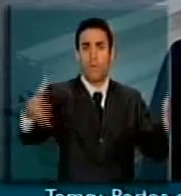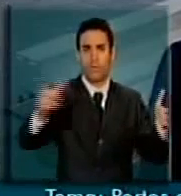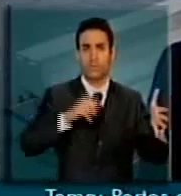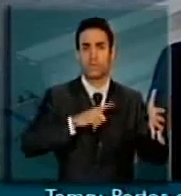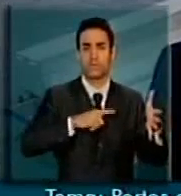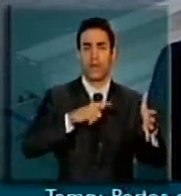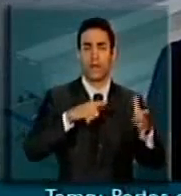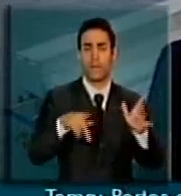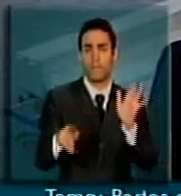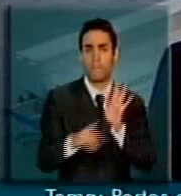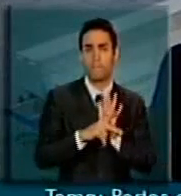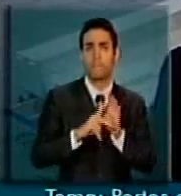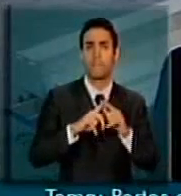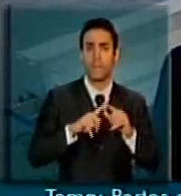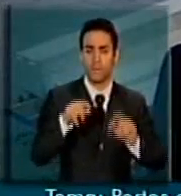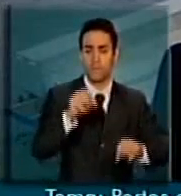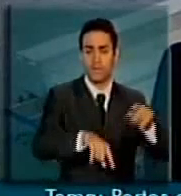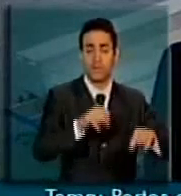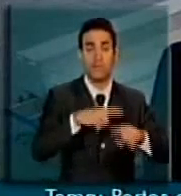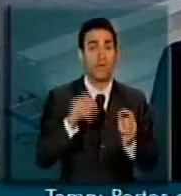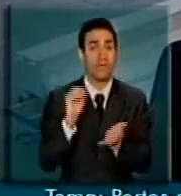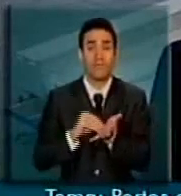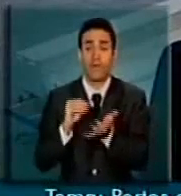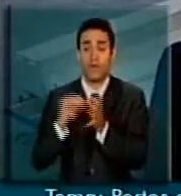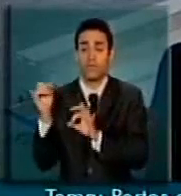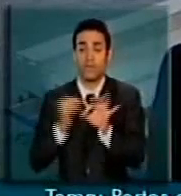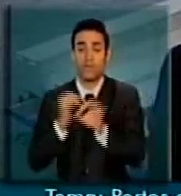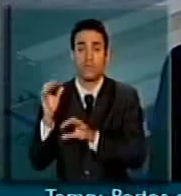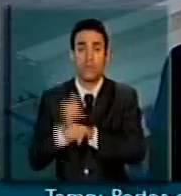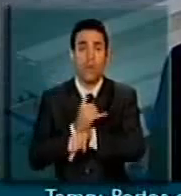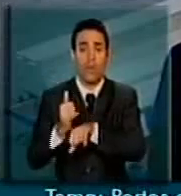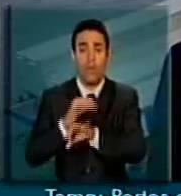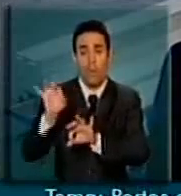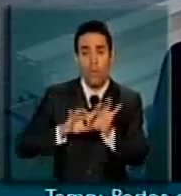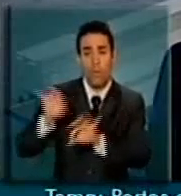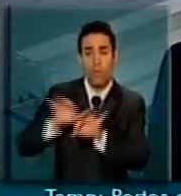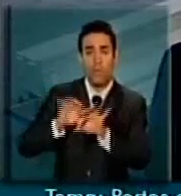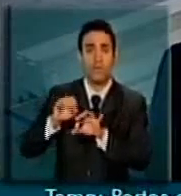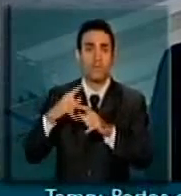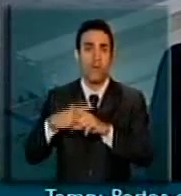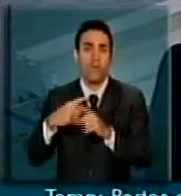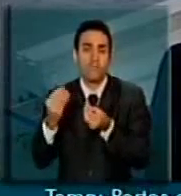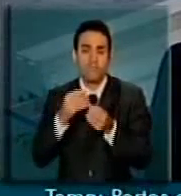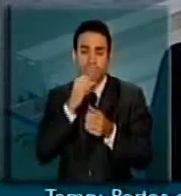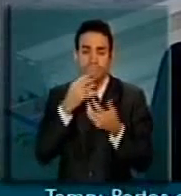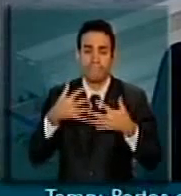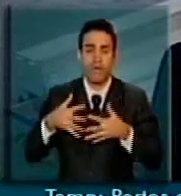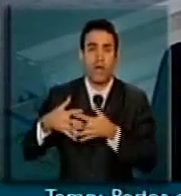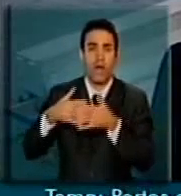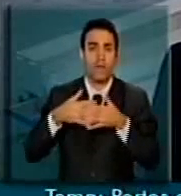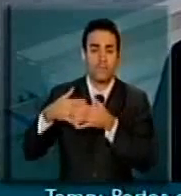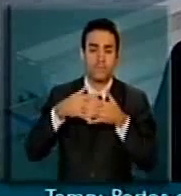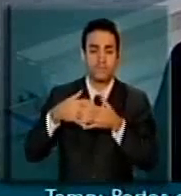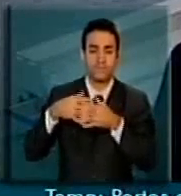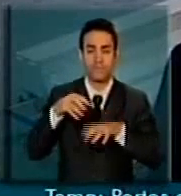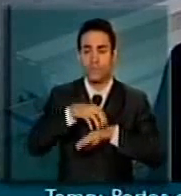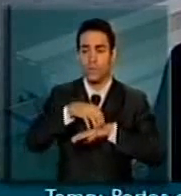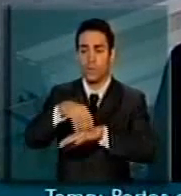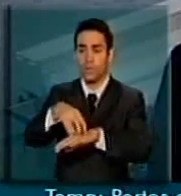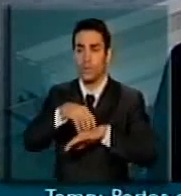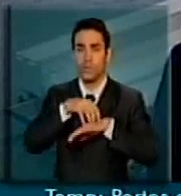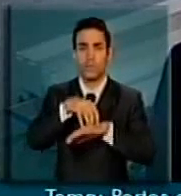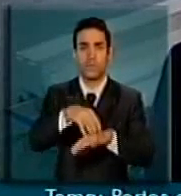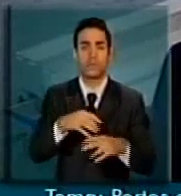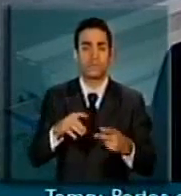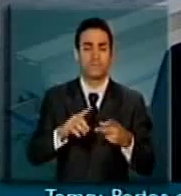o Canadá. Ao invés de estimularmos a multimodalidade, continuamos a priorizar rodovias. É um problema